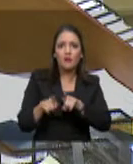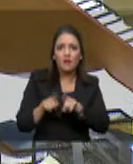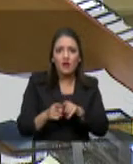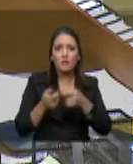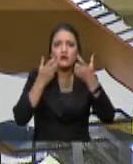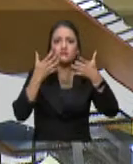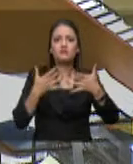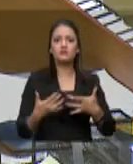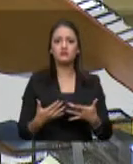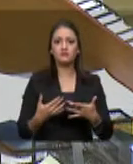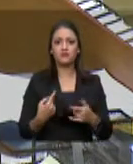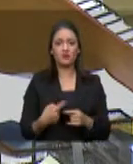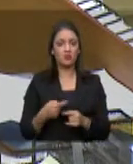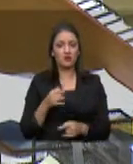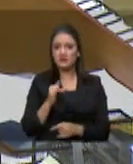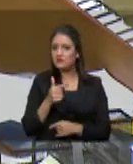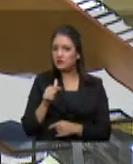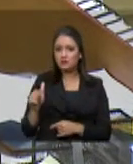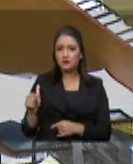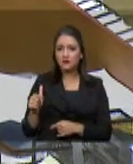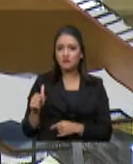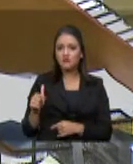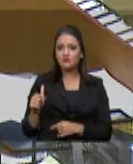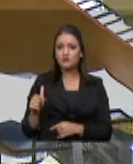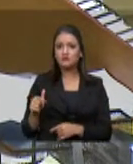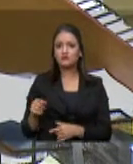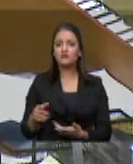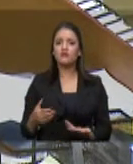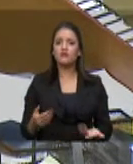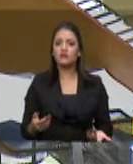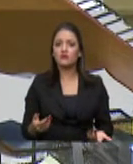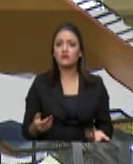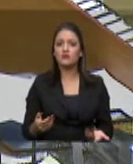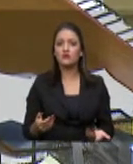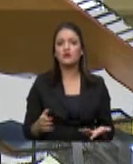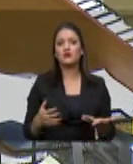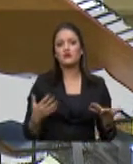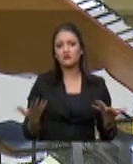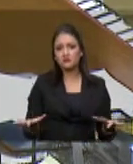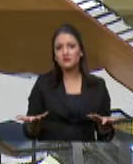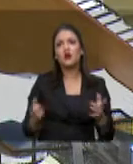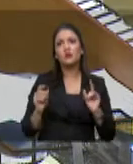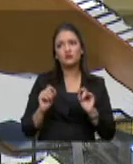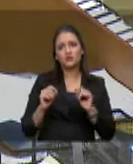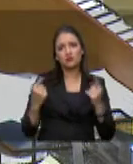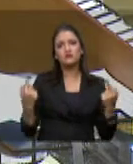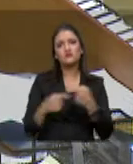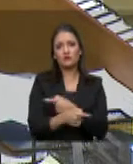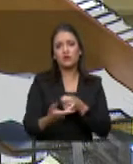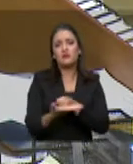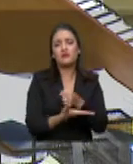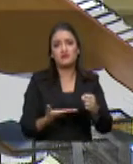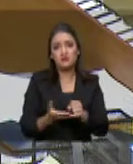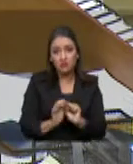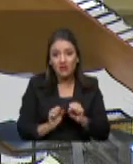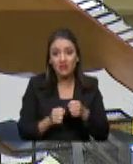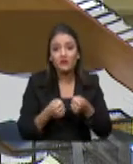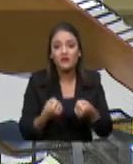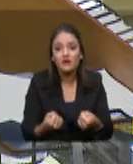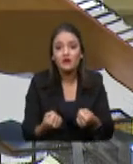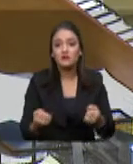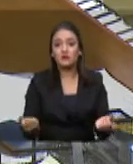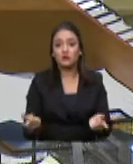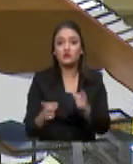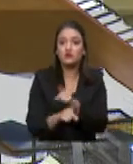foi, estaríamos diante de uma eventual violação ao princípio da ampla defesa, do contraditório e do